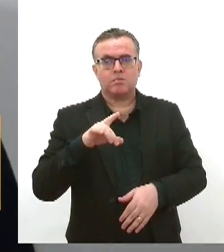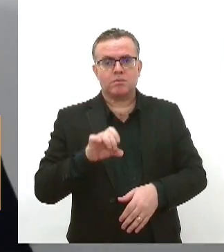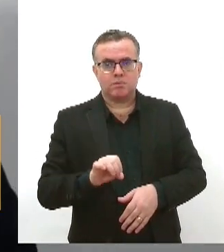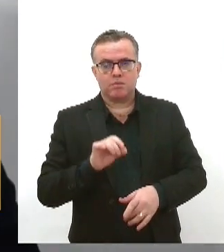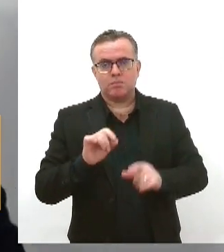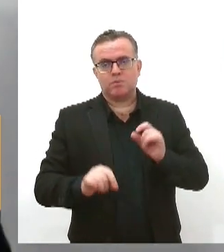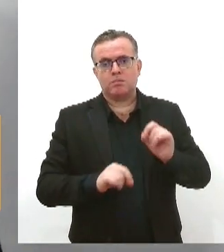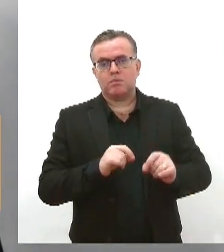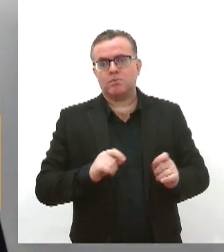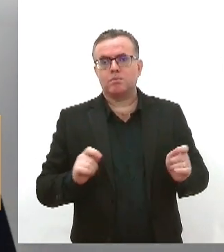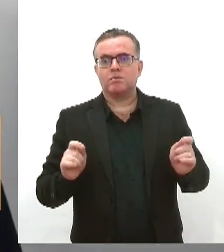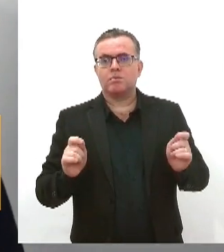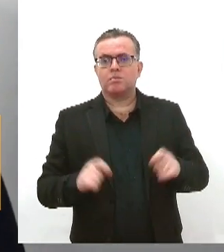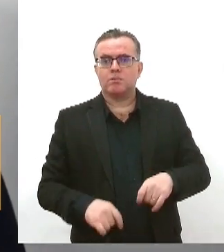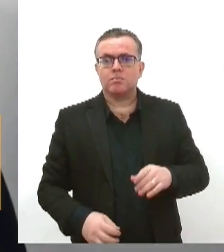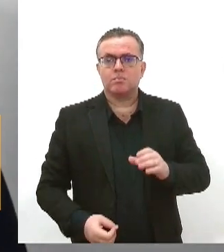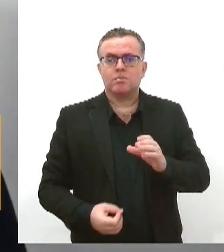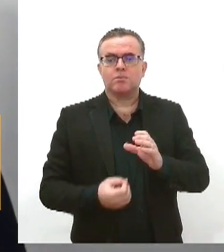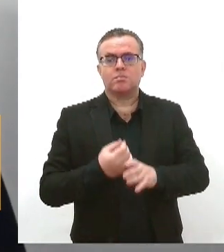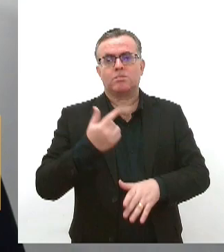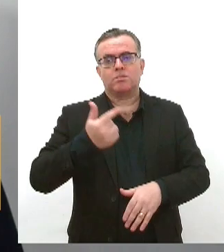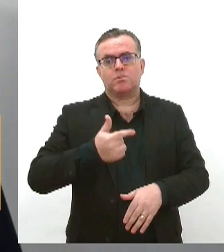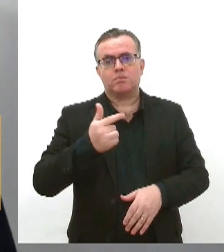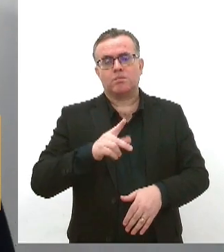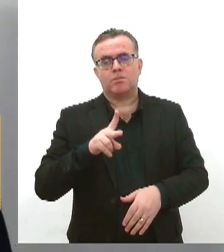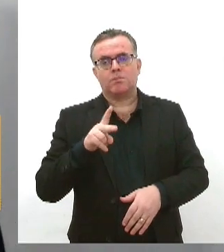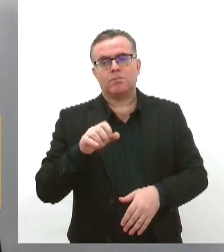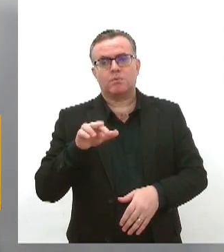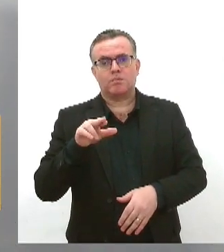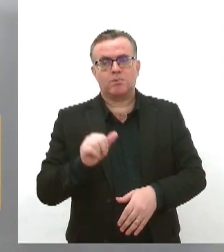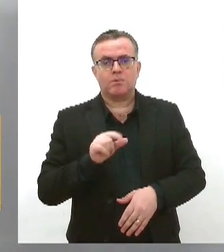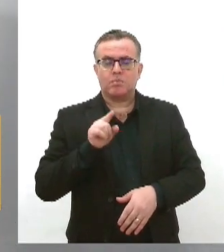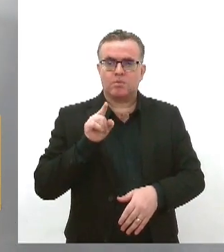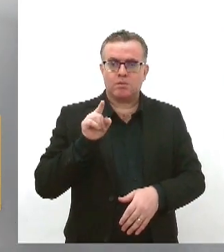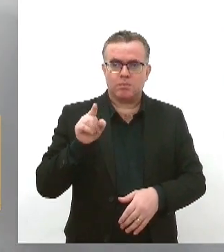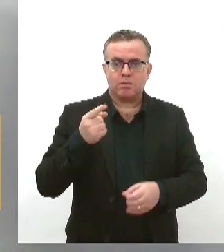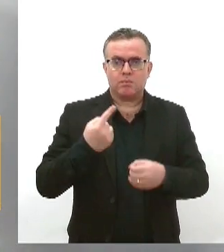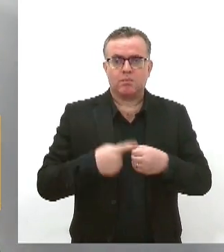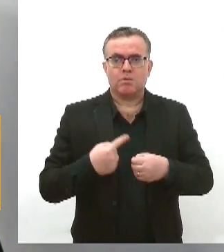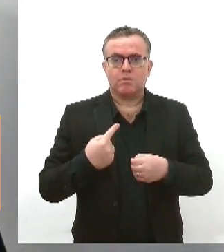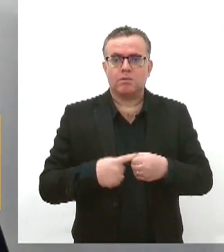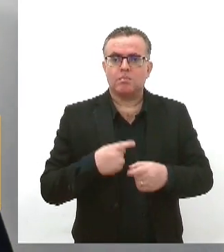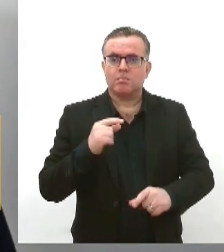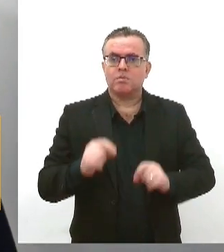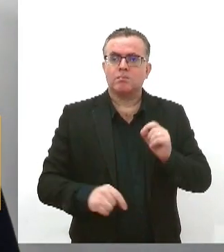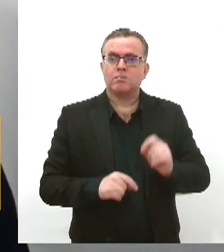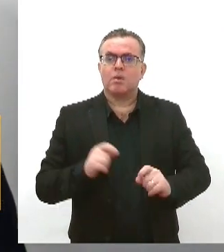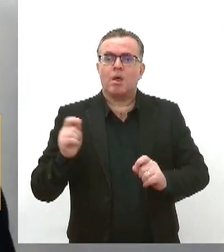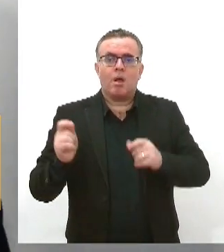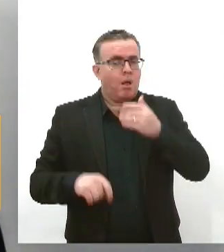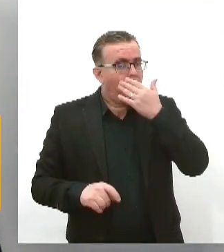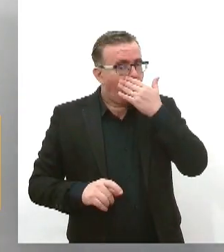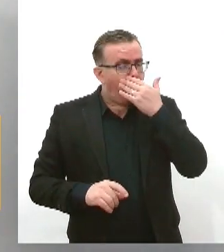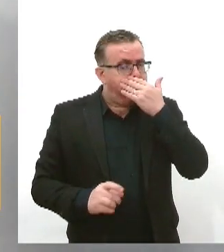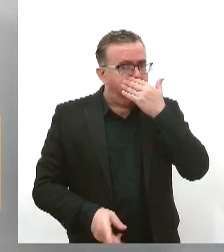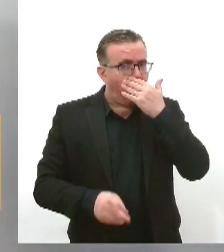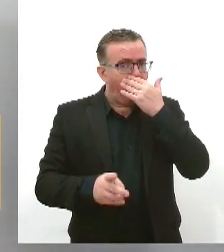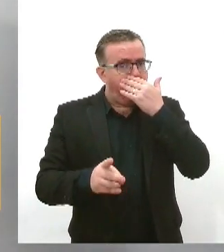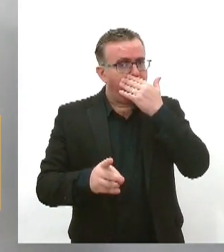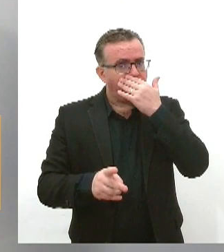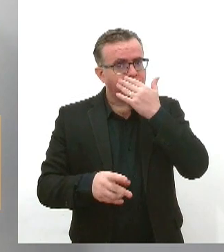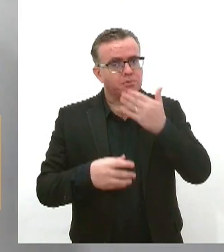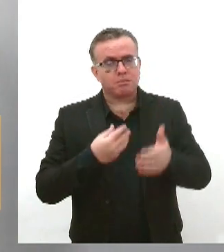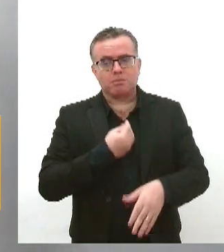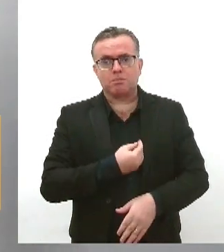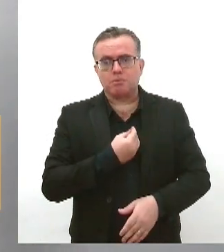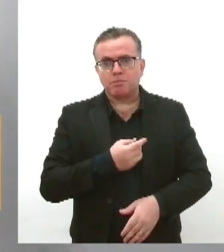de instalar a segunda vara criminal no nosso município, visto que há uma demanda gigantesca no número de processos, quase 3